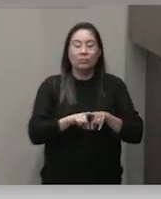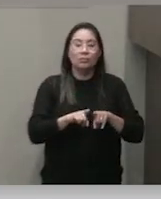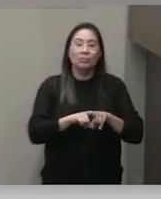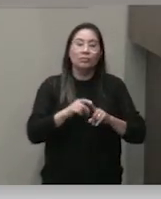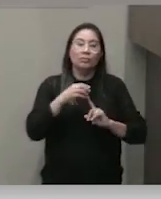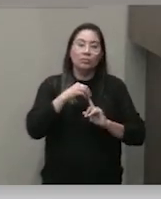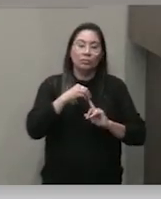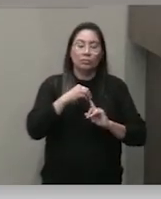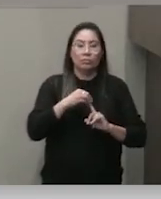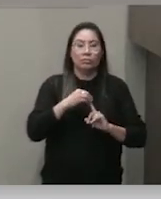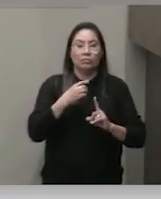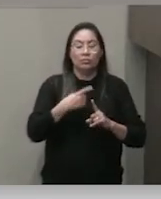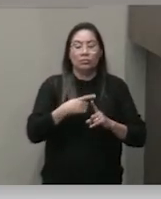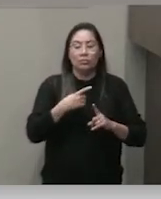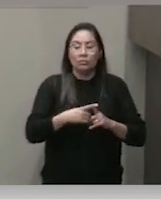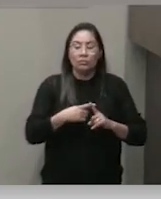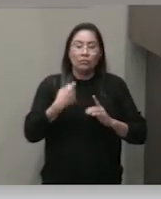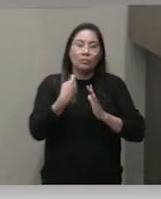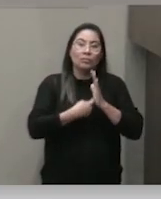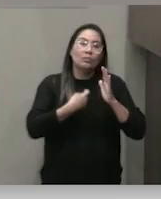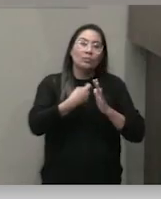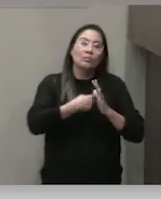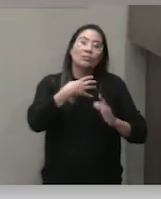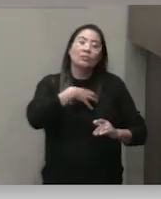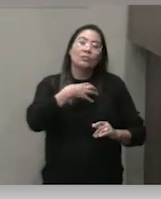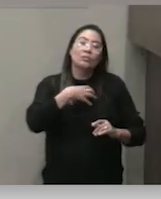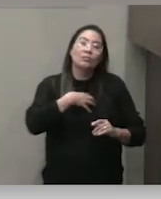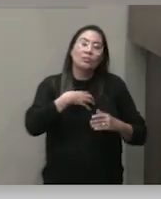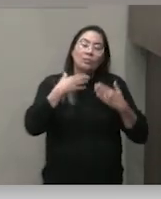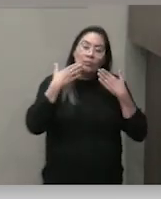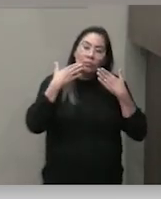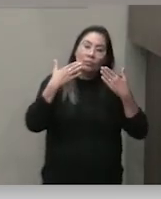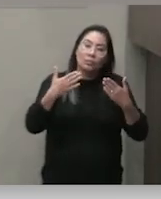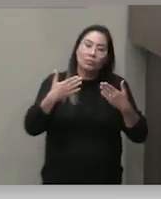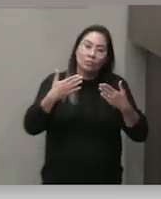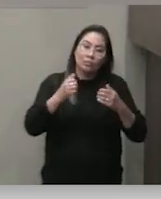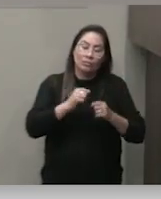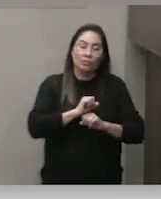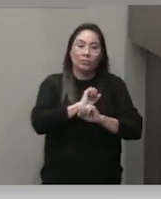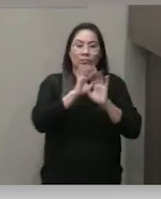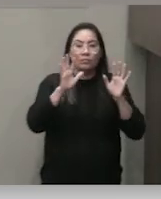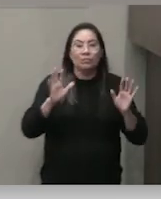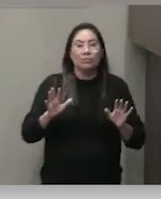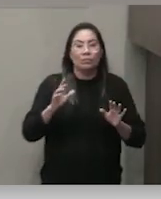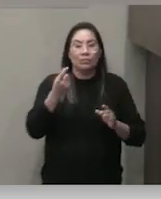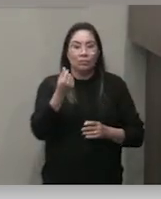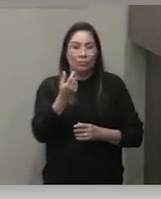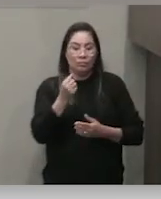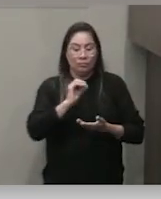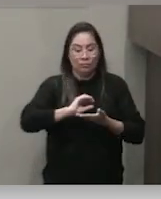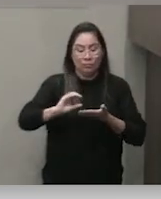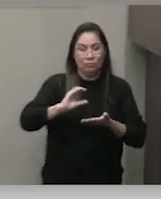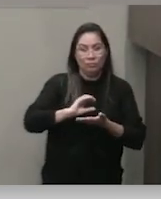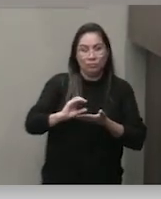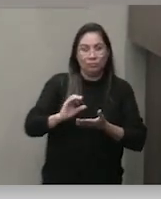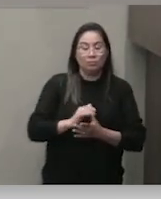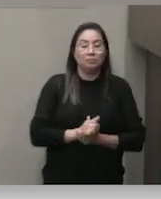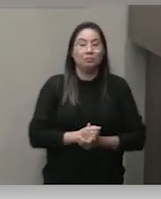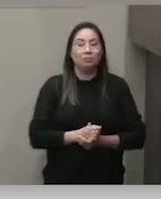principalmente, buscar a forma mais transparente possível. E quando decidimos fazer